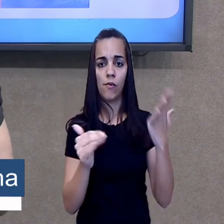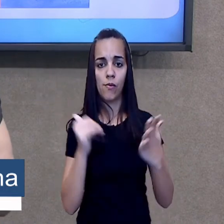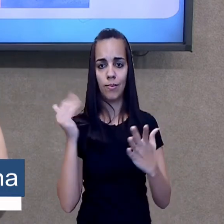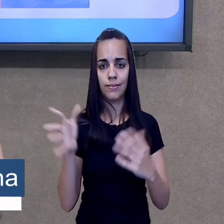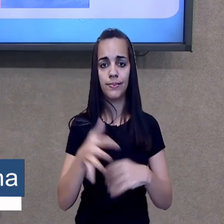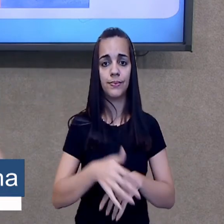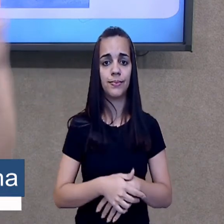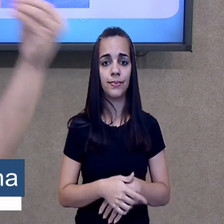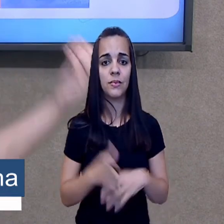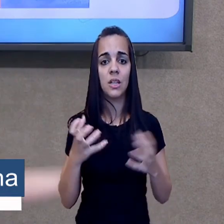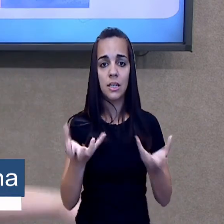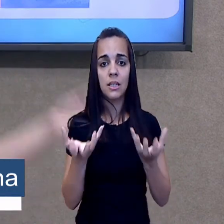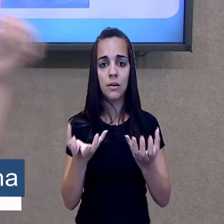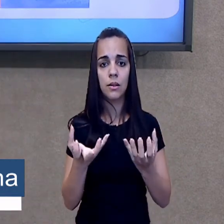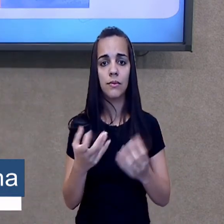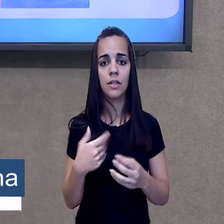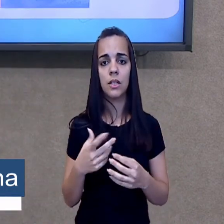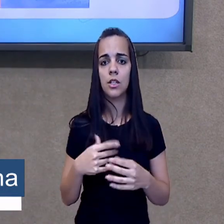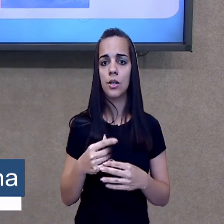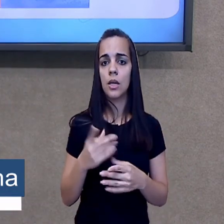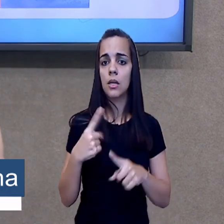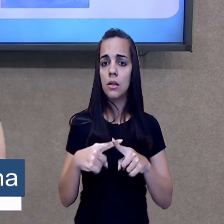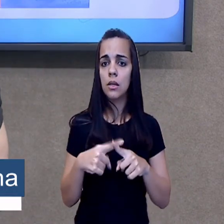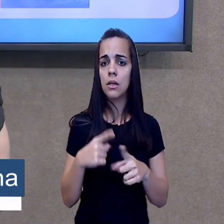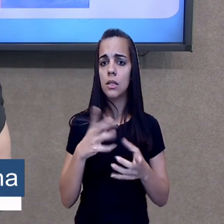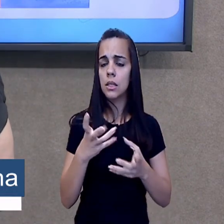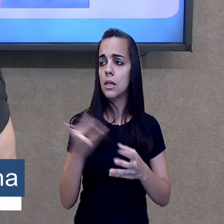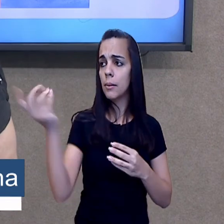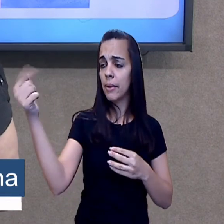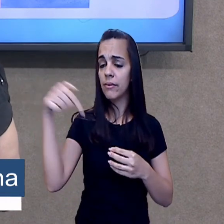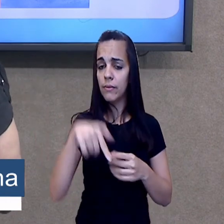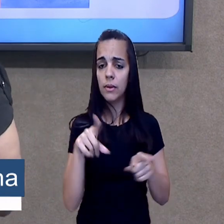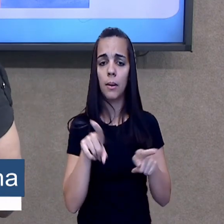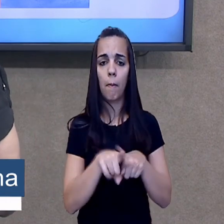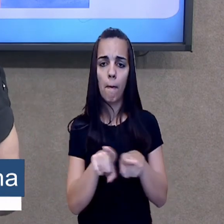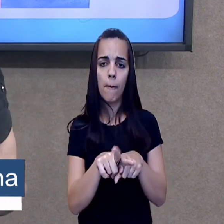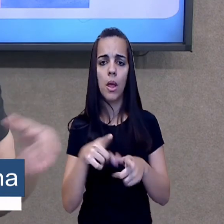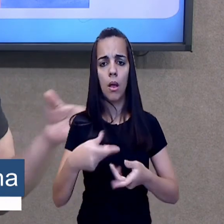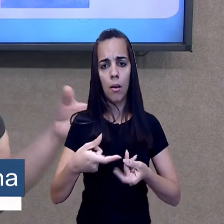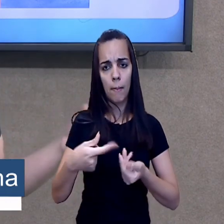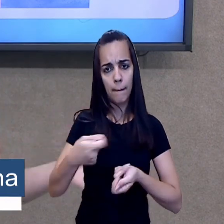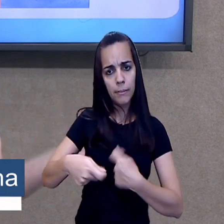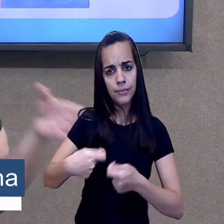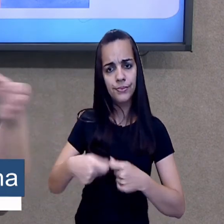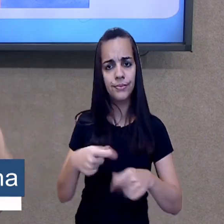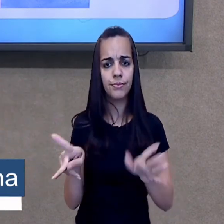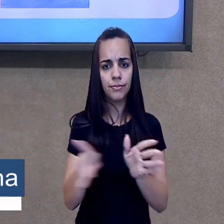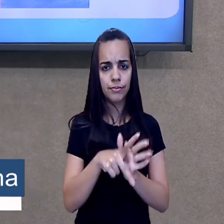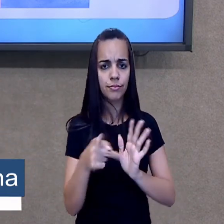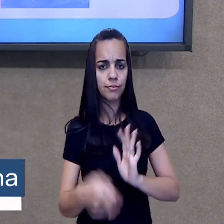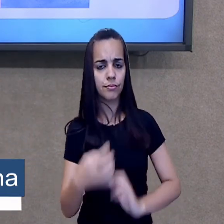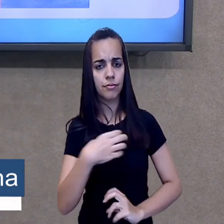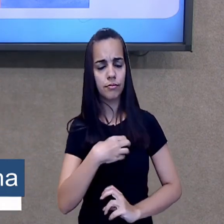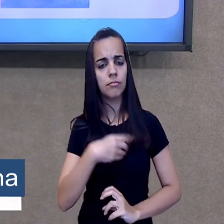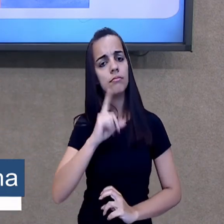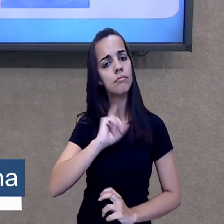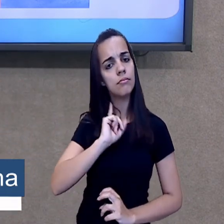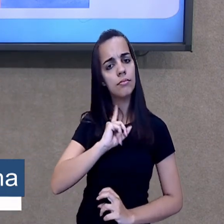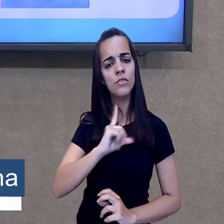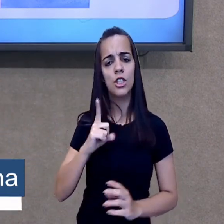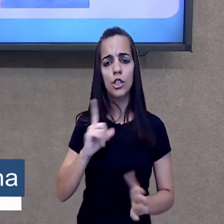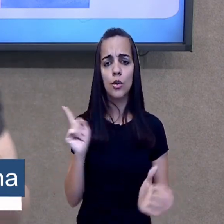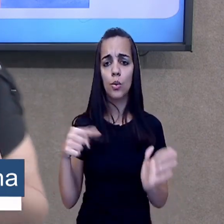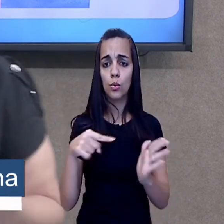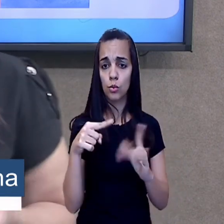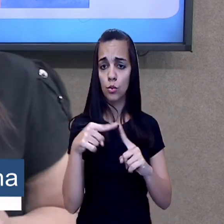interno, então eles queriam esse ir e vir de mercadorias. Então, a Conjuração Mineira e Baiana tinha os pontos